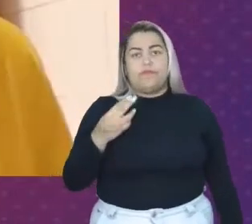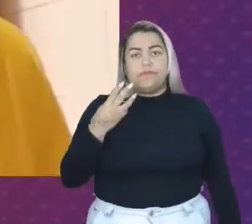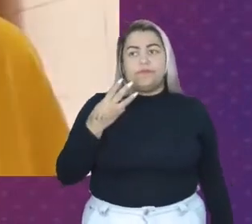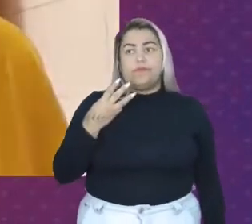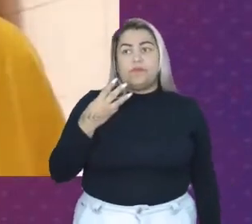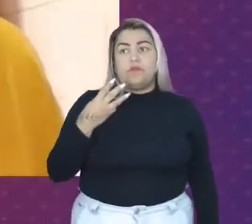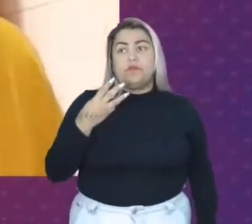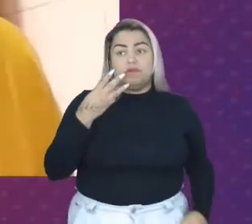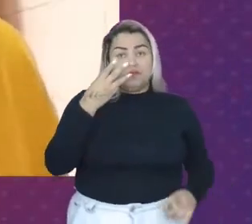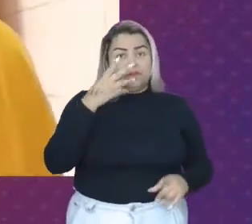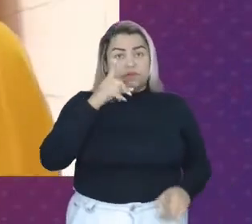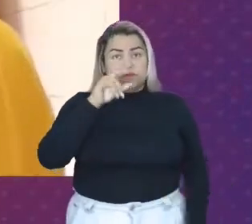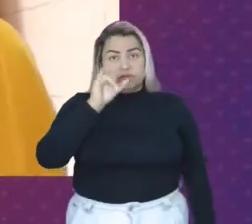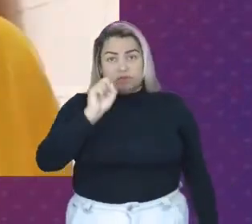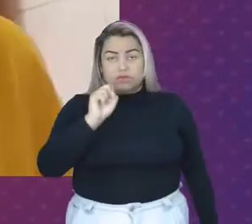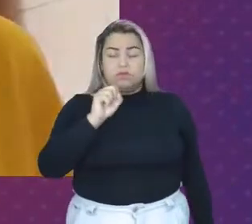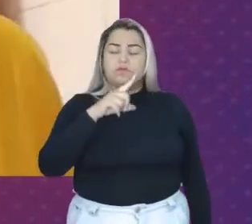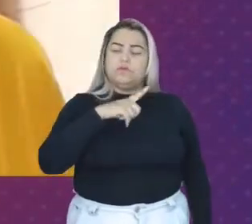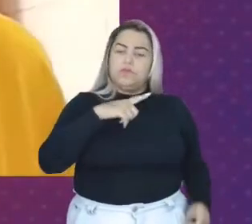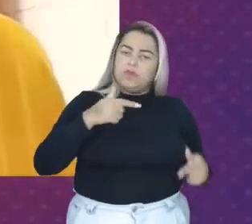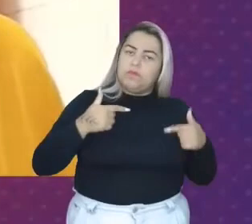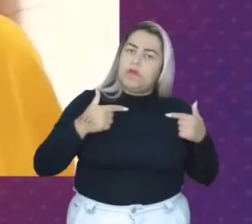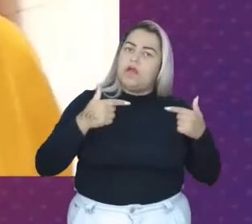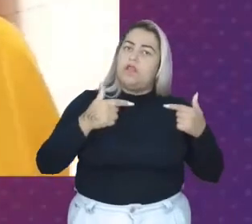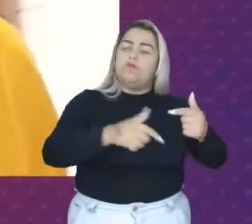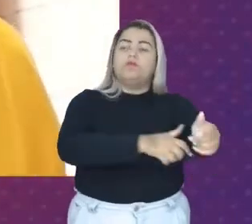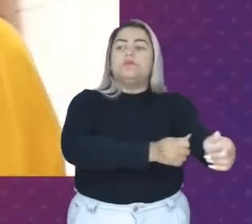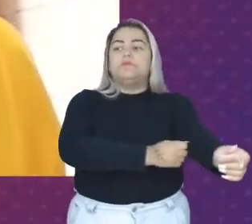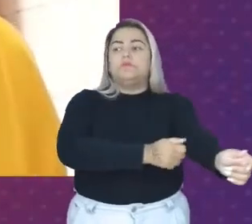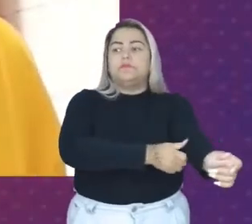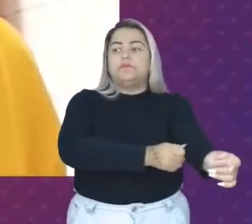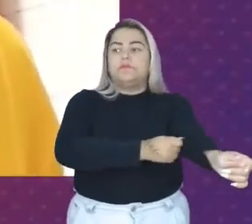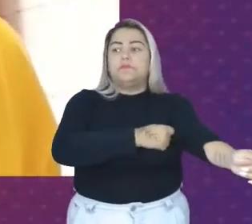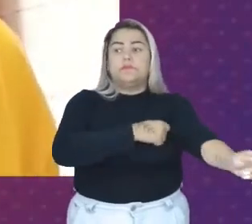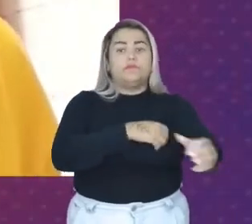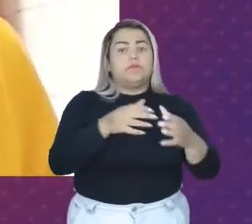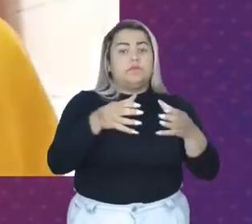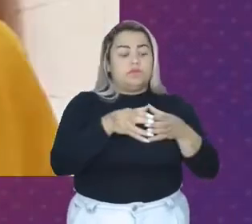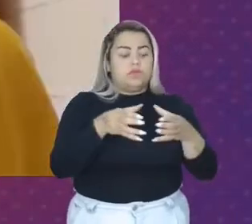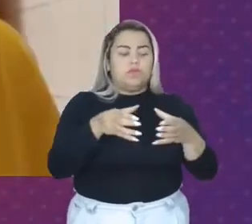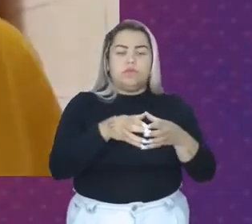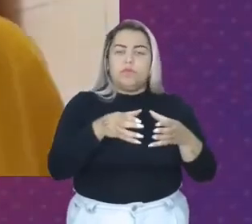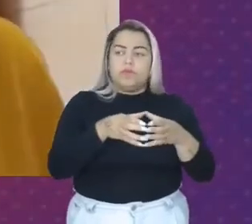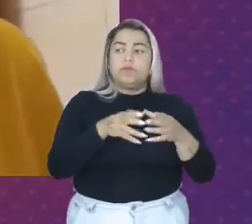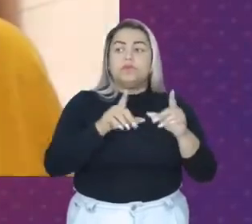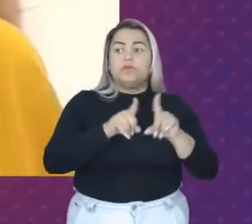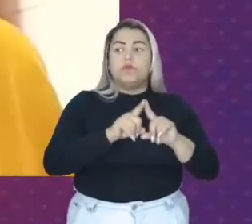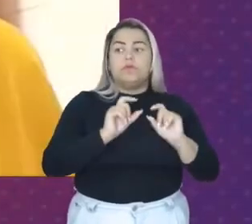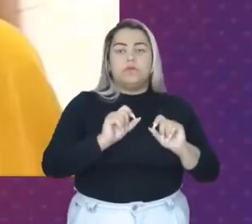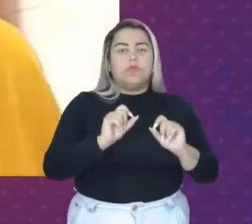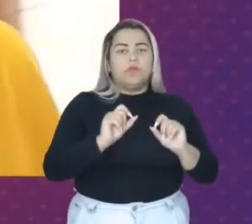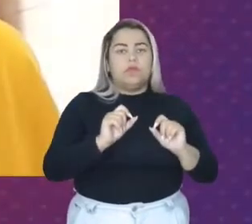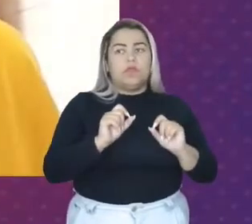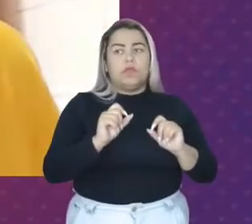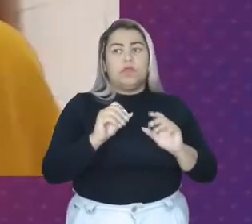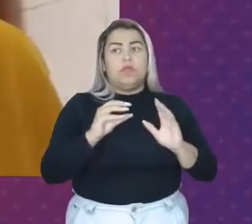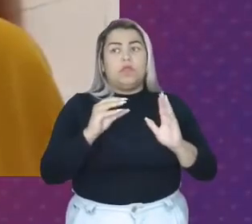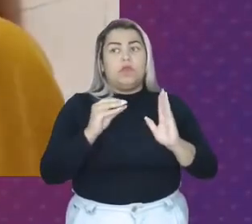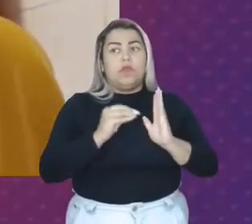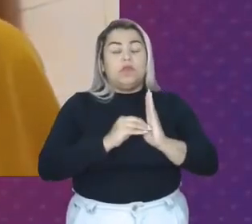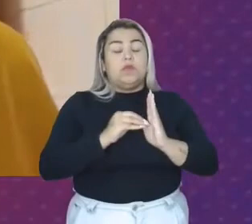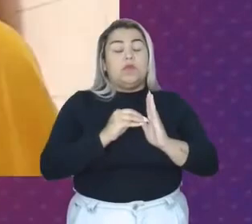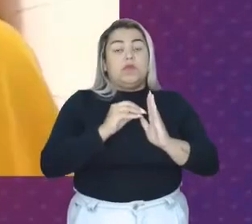dias, a partir de 3 dias. Então, essa é uma luta constante, né, da categoria. A questão do seguro-desemprego, que para nós